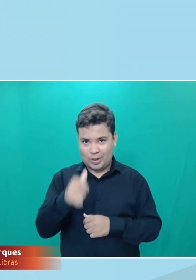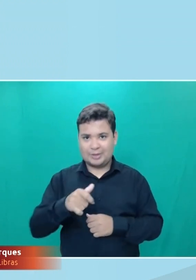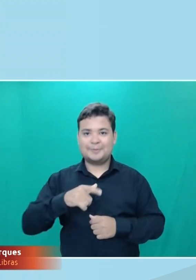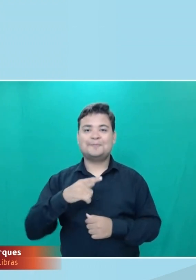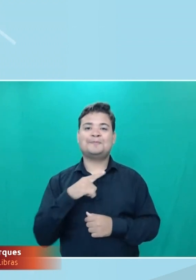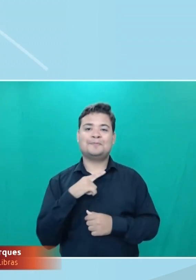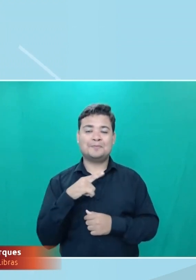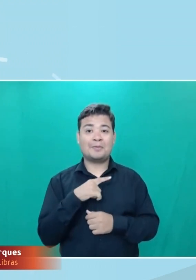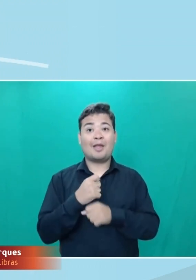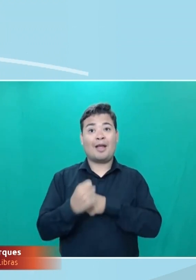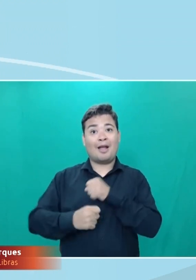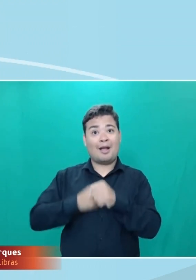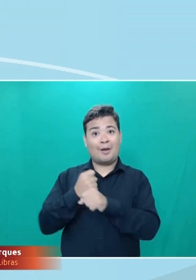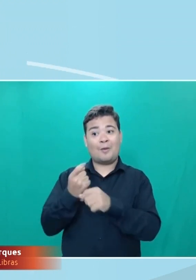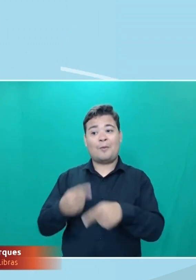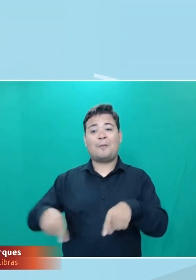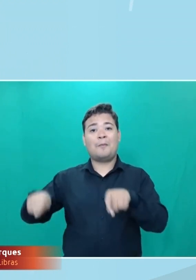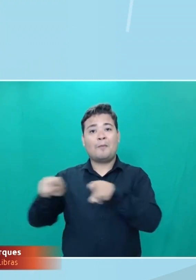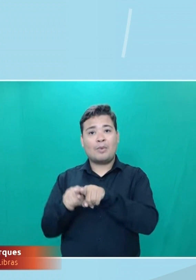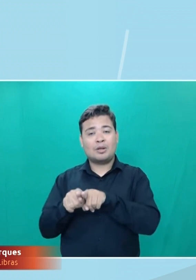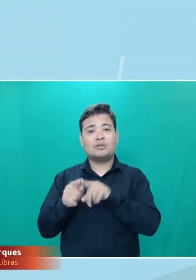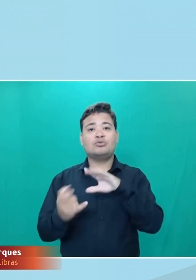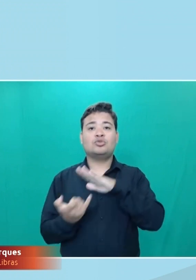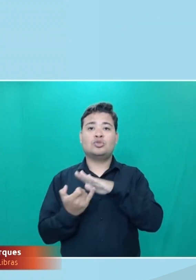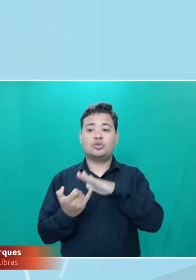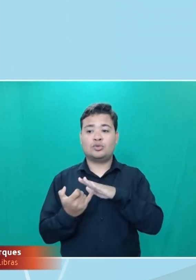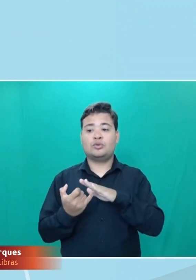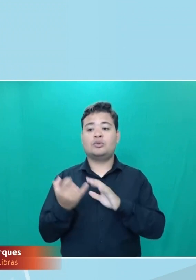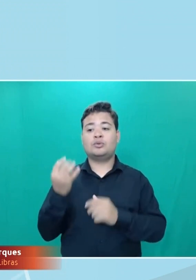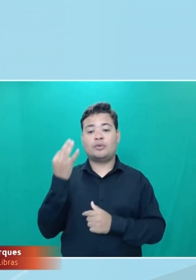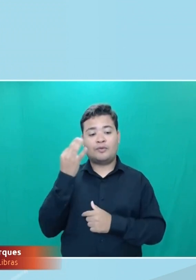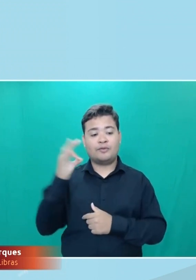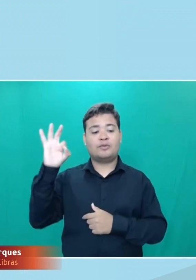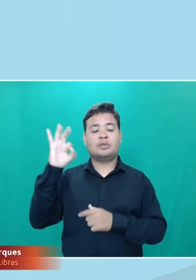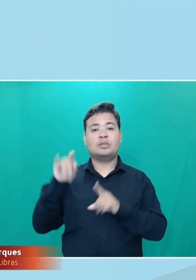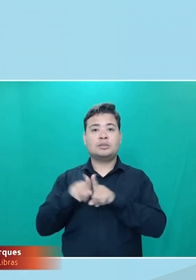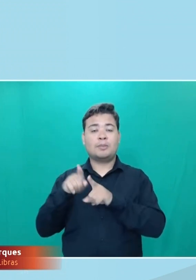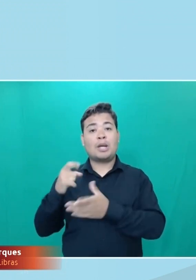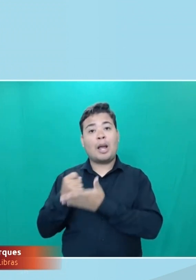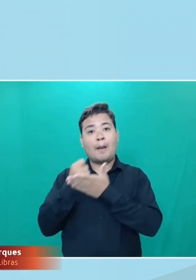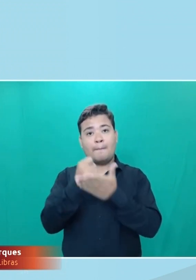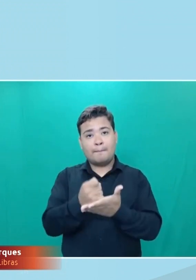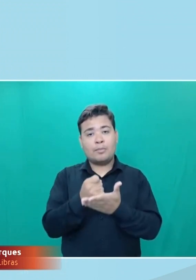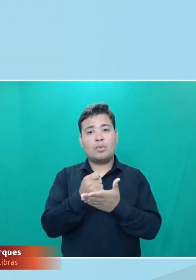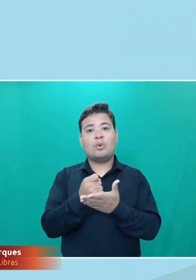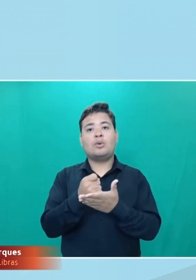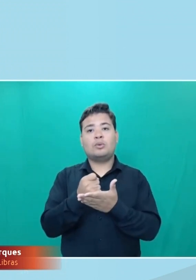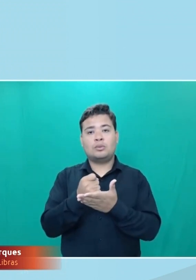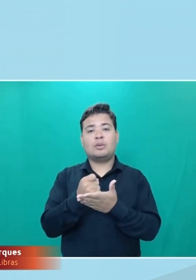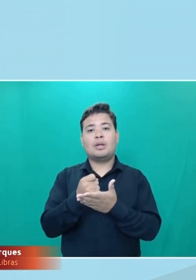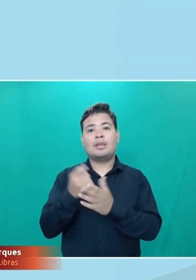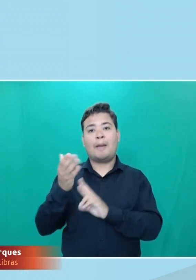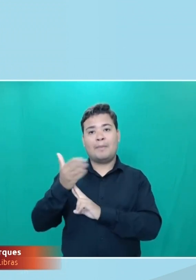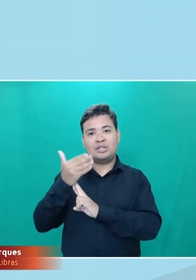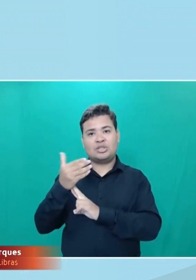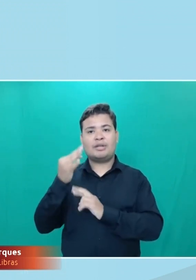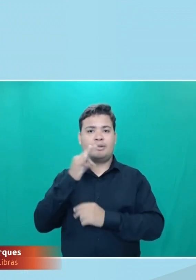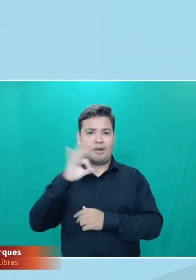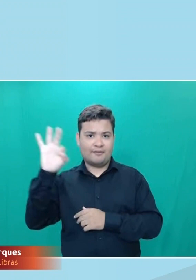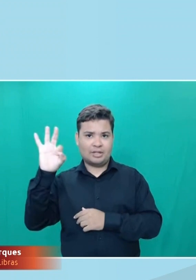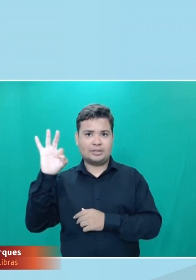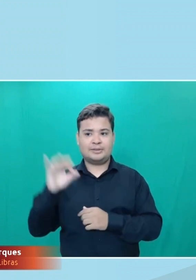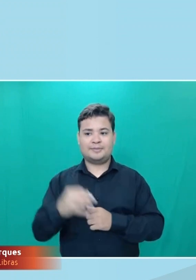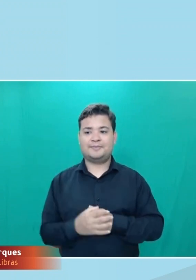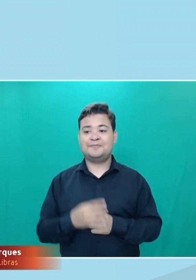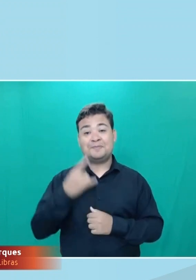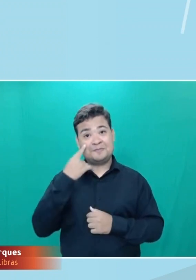uma parceria, né, do Instituto Francês e do apoio da Embaixada da França e da Aliança Francesa em Goiânia. Já percebeu